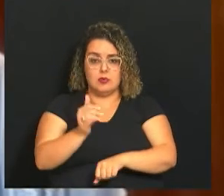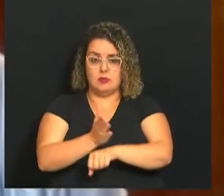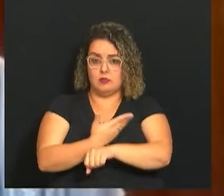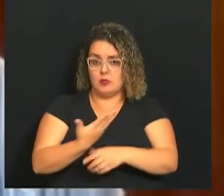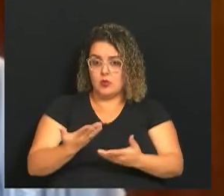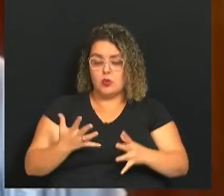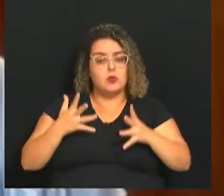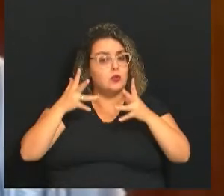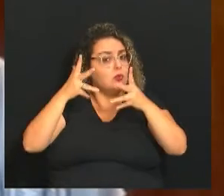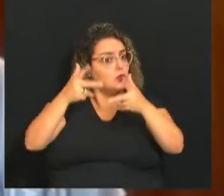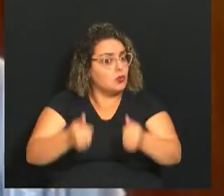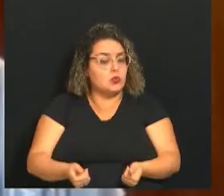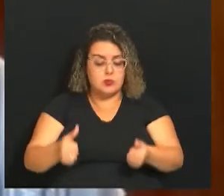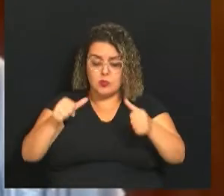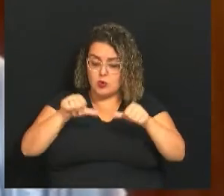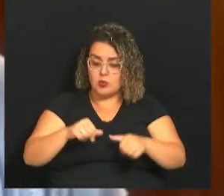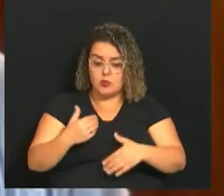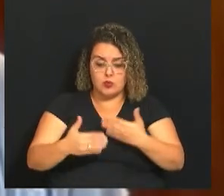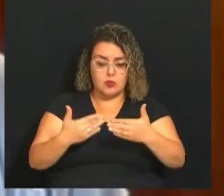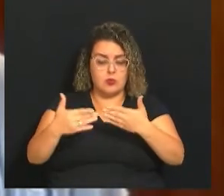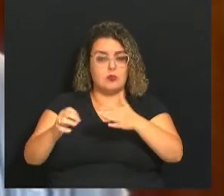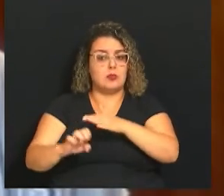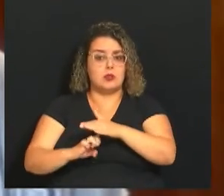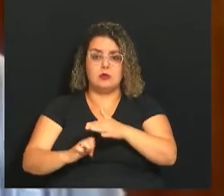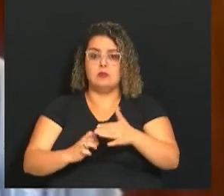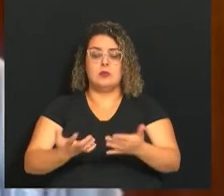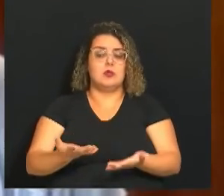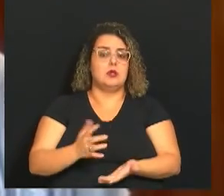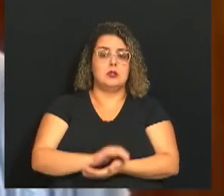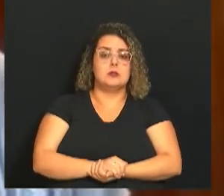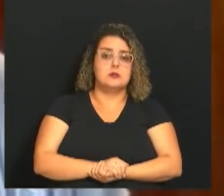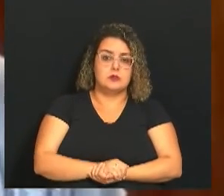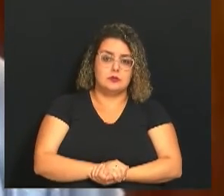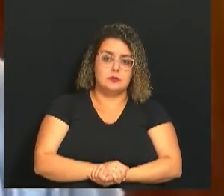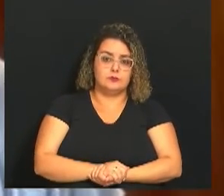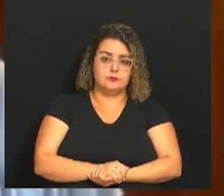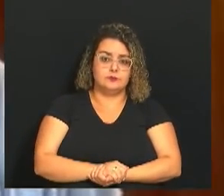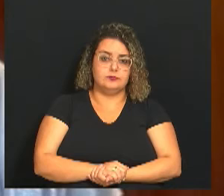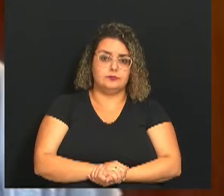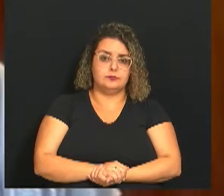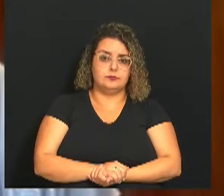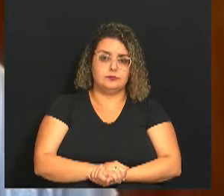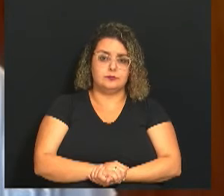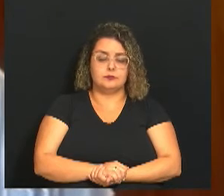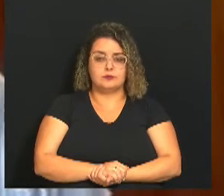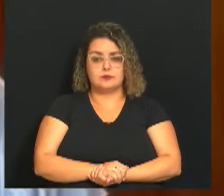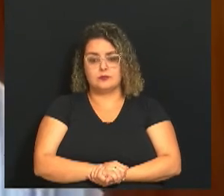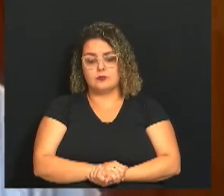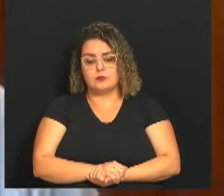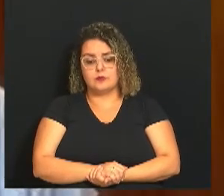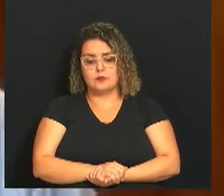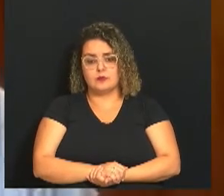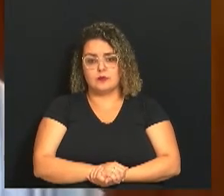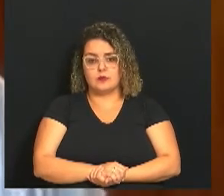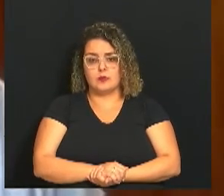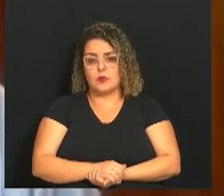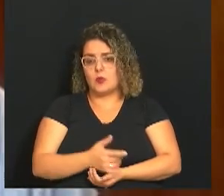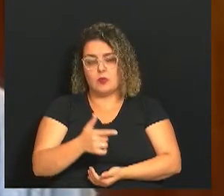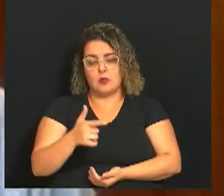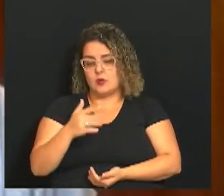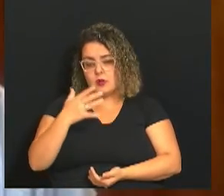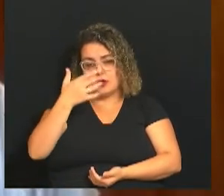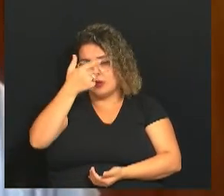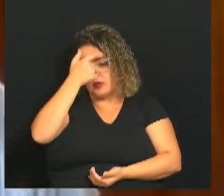prejuízo que ela pode estar gerando para a empresa, né, ela não vai tomar conhecimento. Aonde que ela